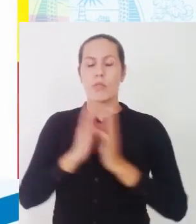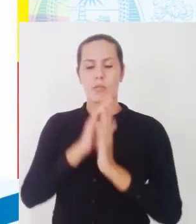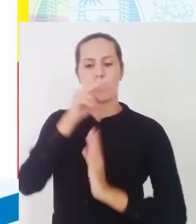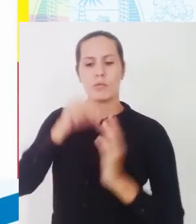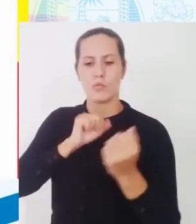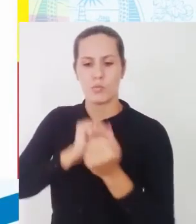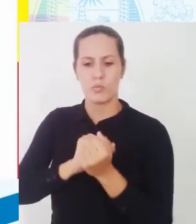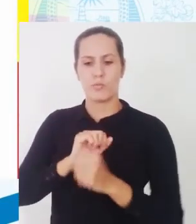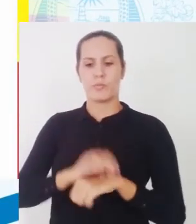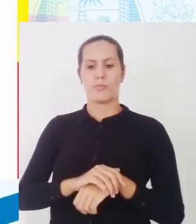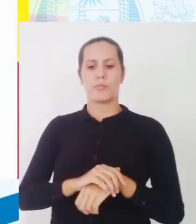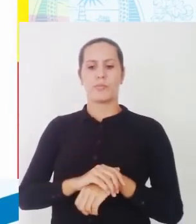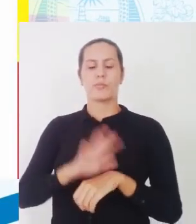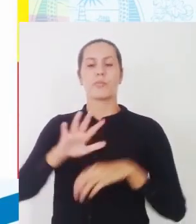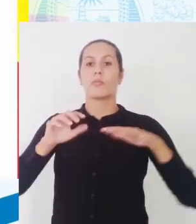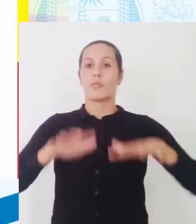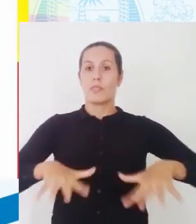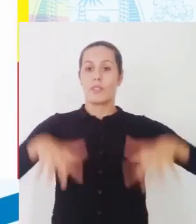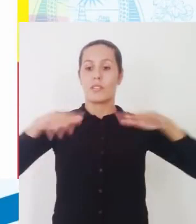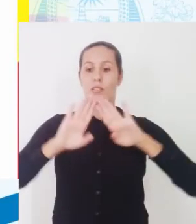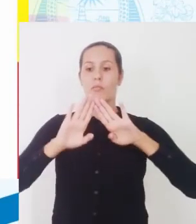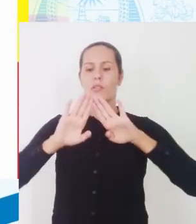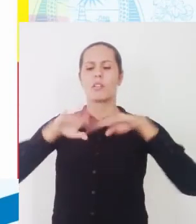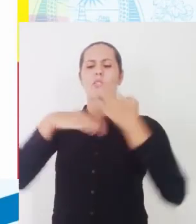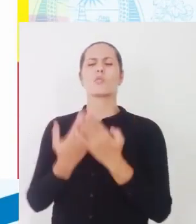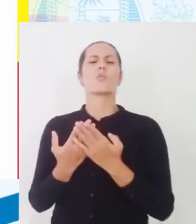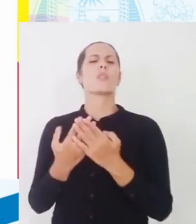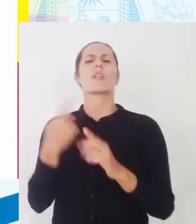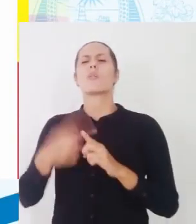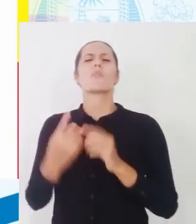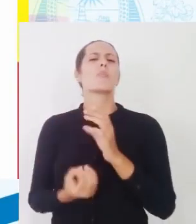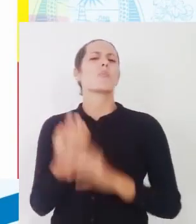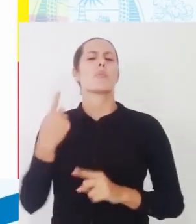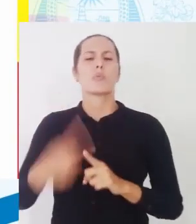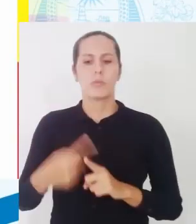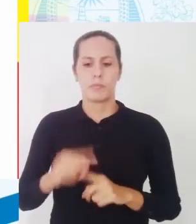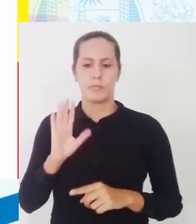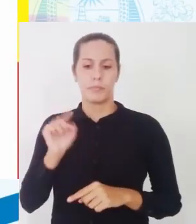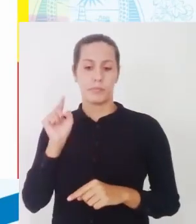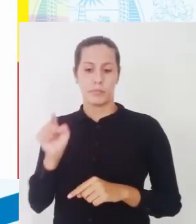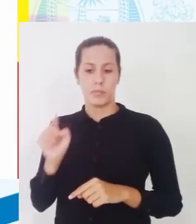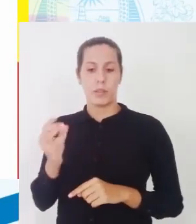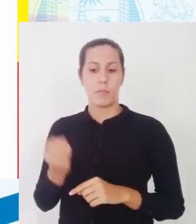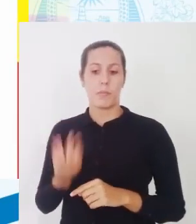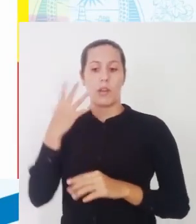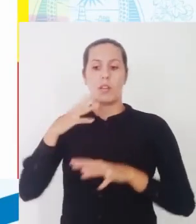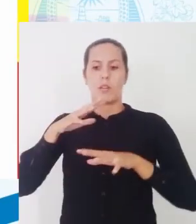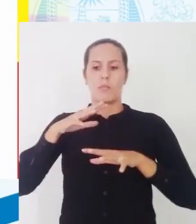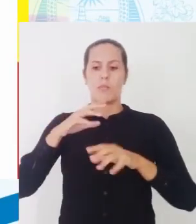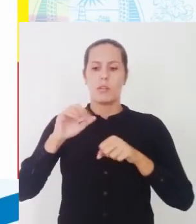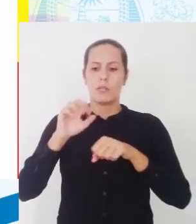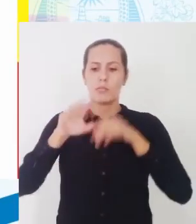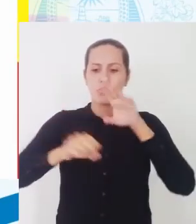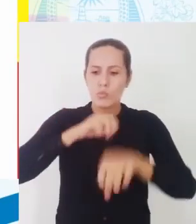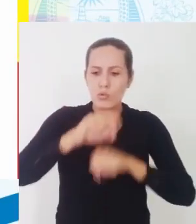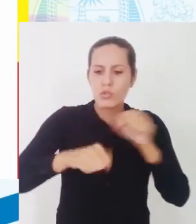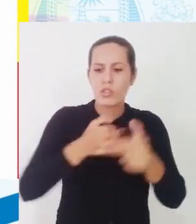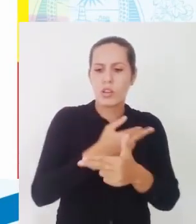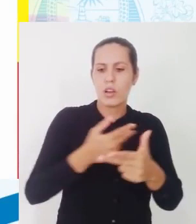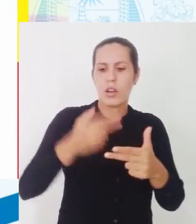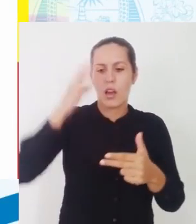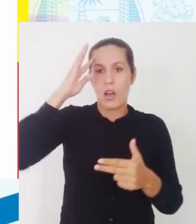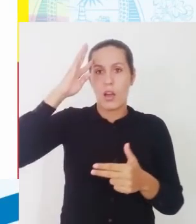me acompanha na leitura. Assembleias escolares. Para que servem? Servem para buscar soluções para